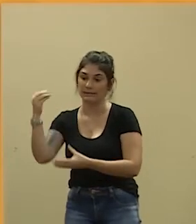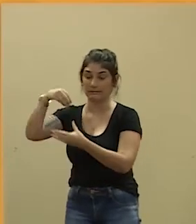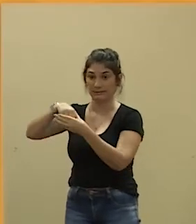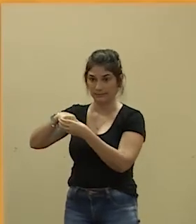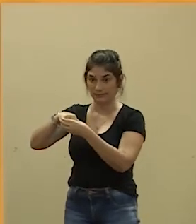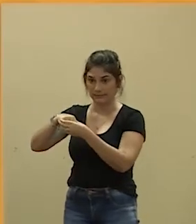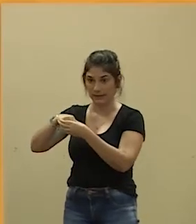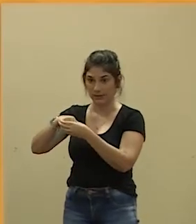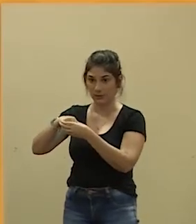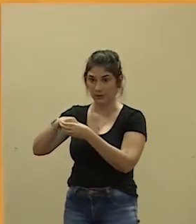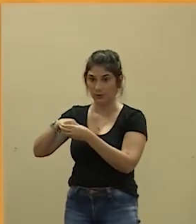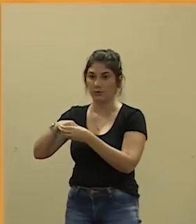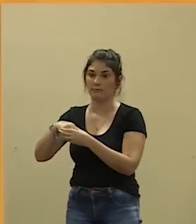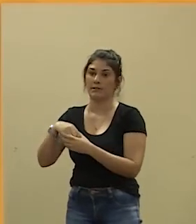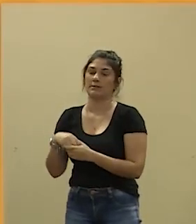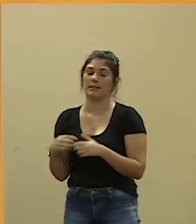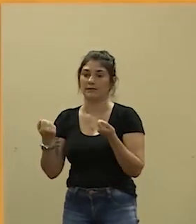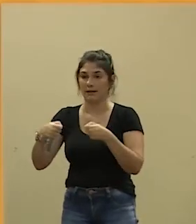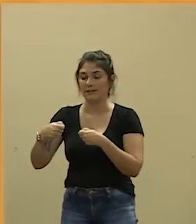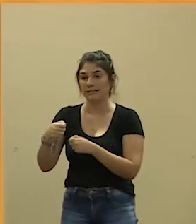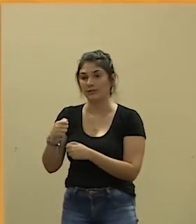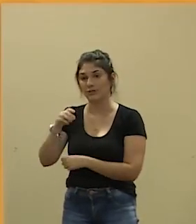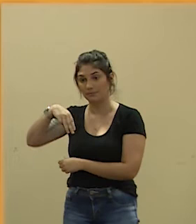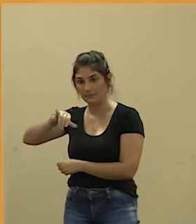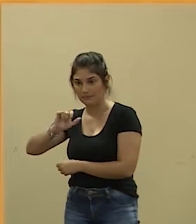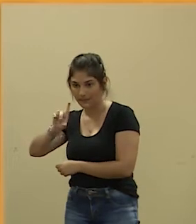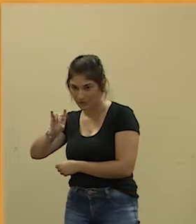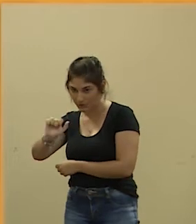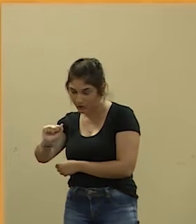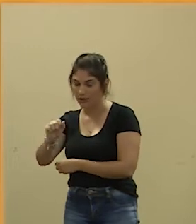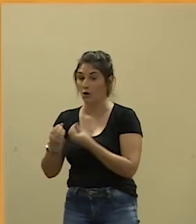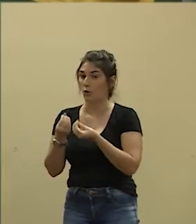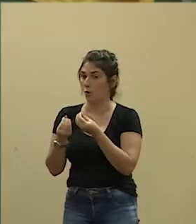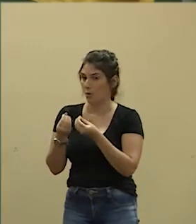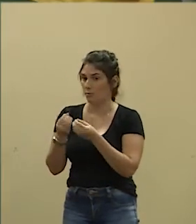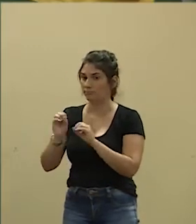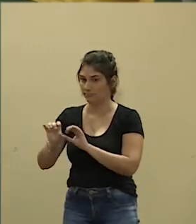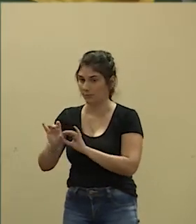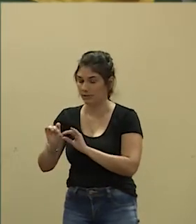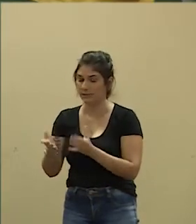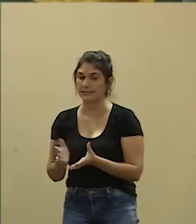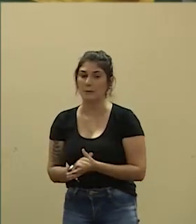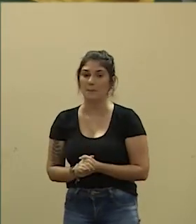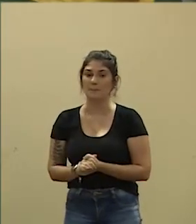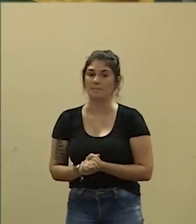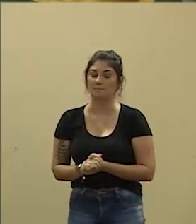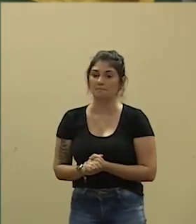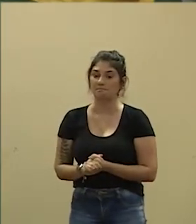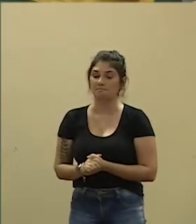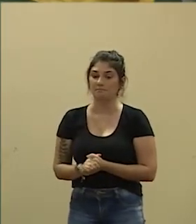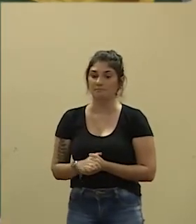multimídia pensando no contexto da utilização de mídias na na educação né eu estou bastante